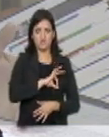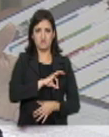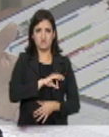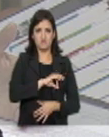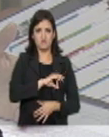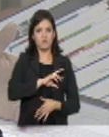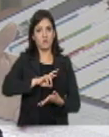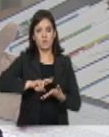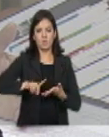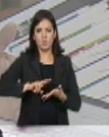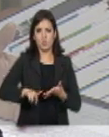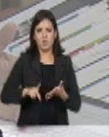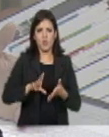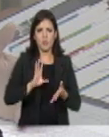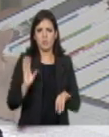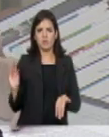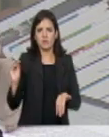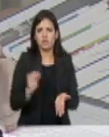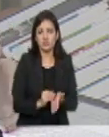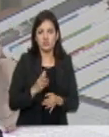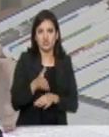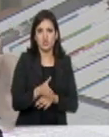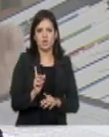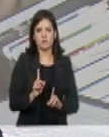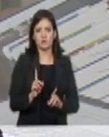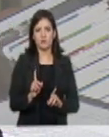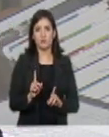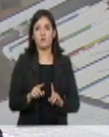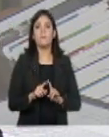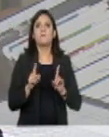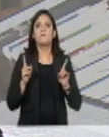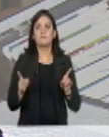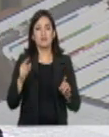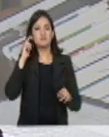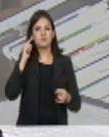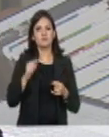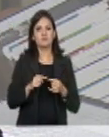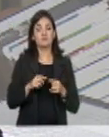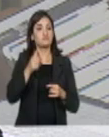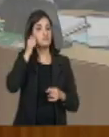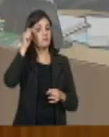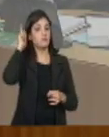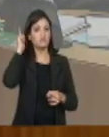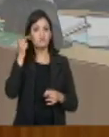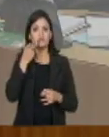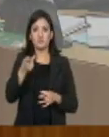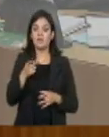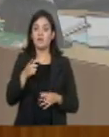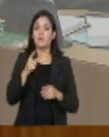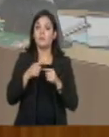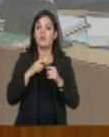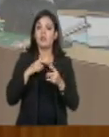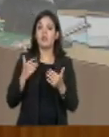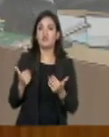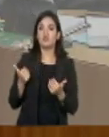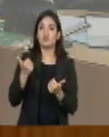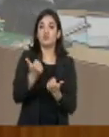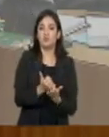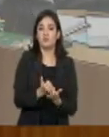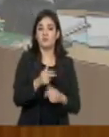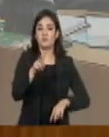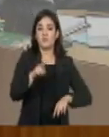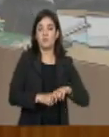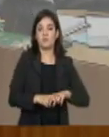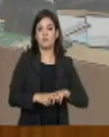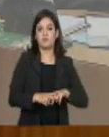ser acionado. Ministro Lewandowski, agora, mas, realmente, mas aqui é uma diferença, porque houve a substituição da prisão. Ministro Alexandre